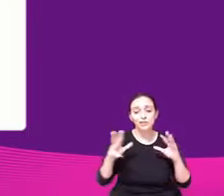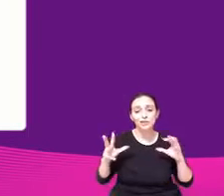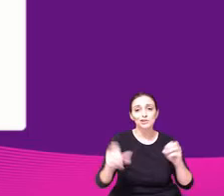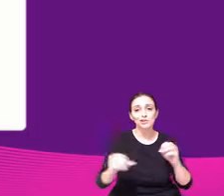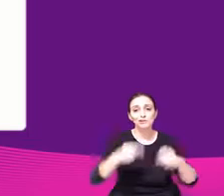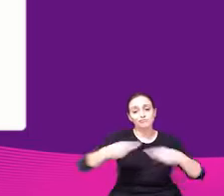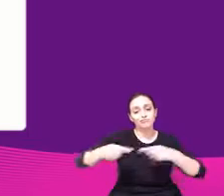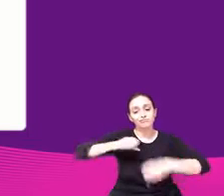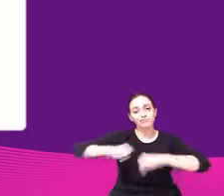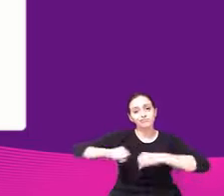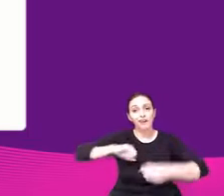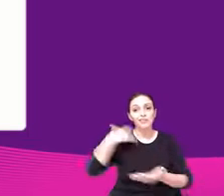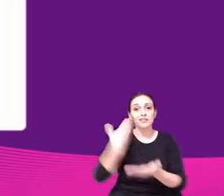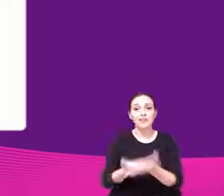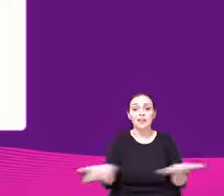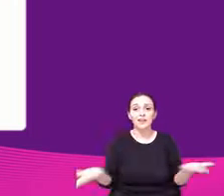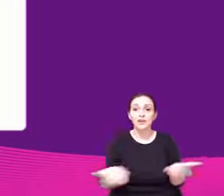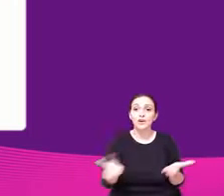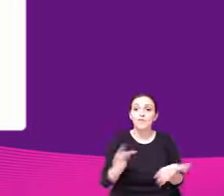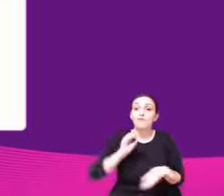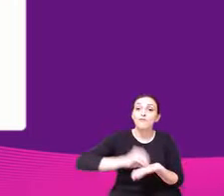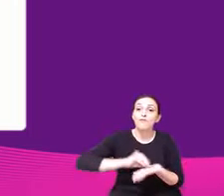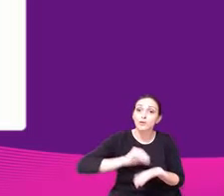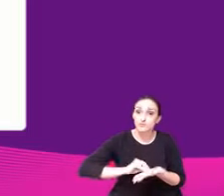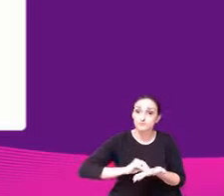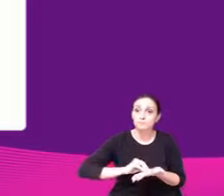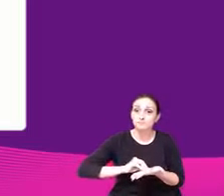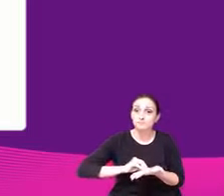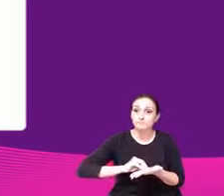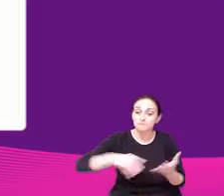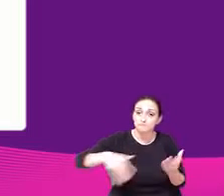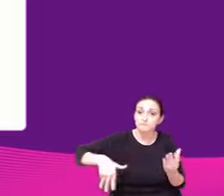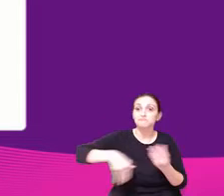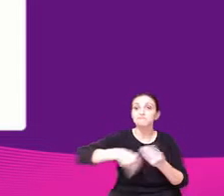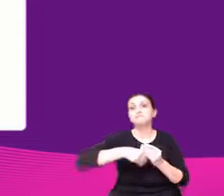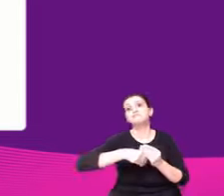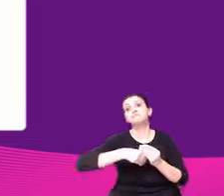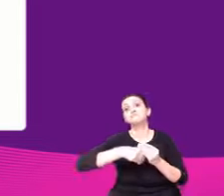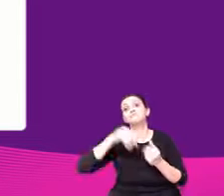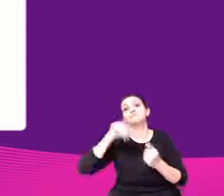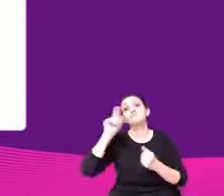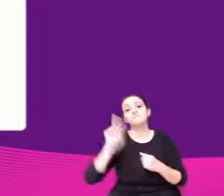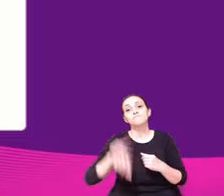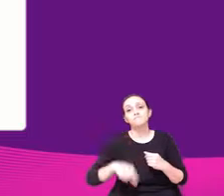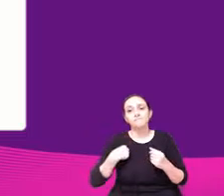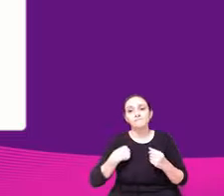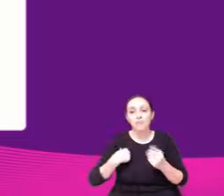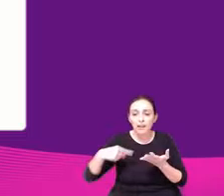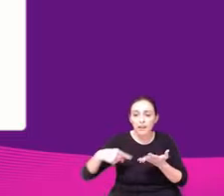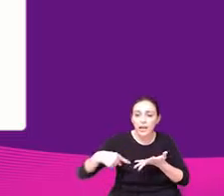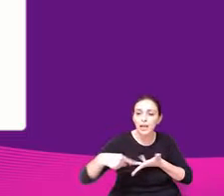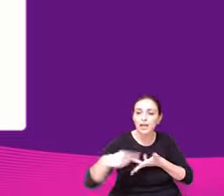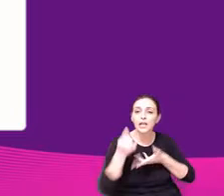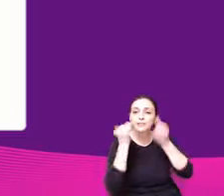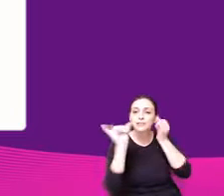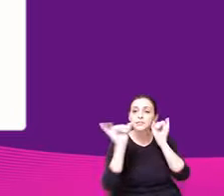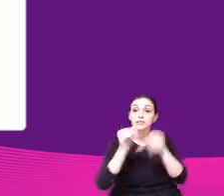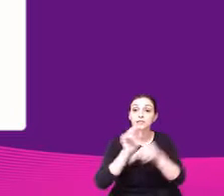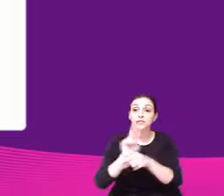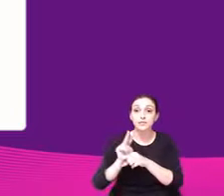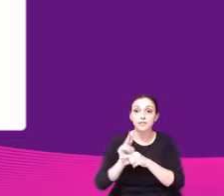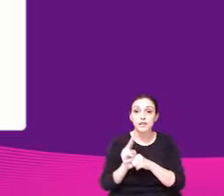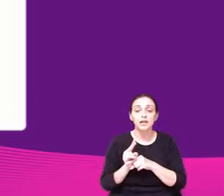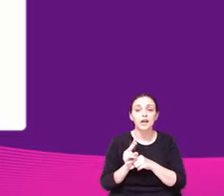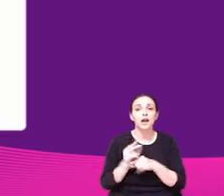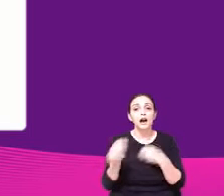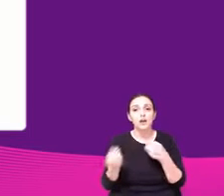até agora, né, a falta de implementação de medidas de prevenção e manejo da progressão da